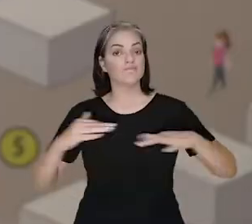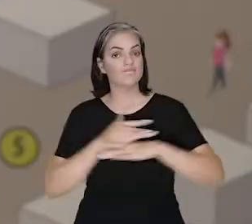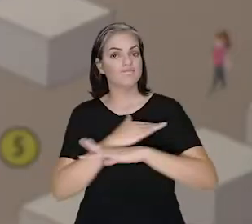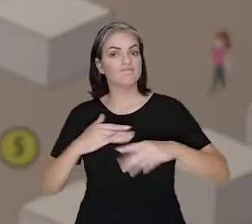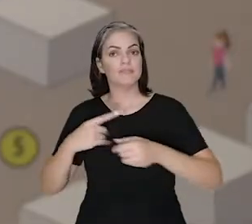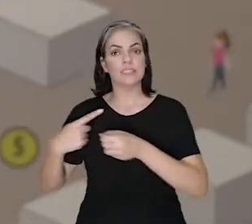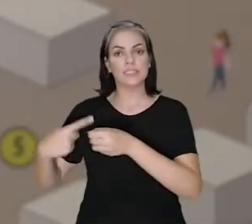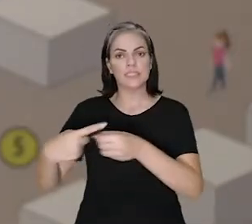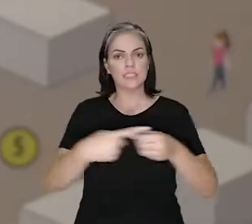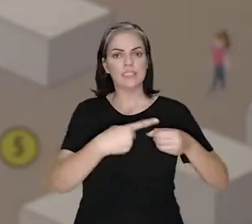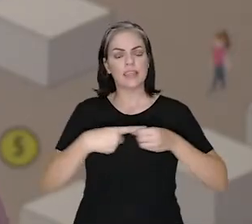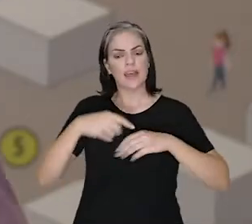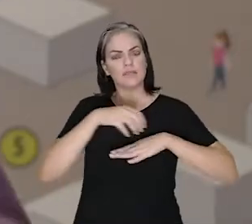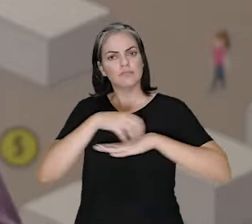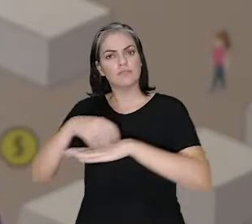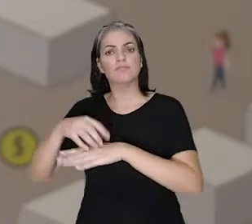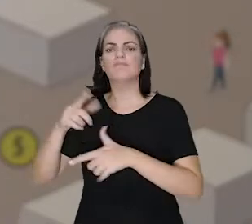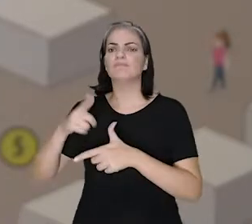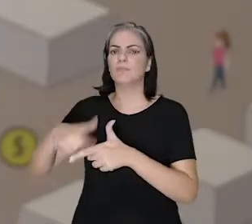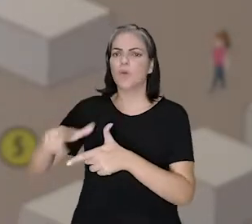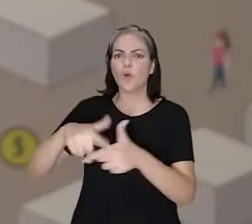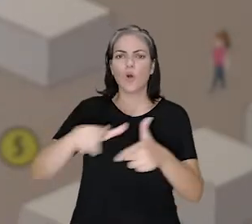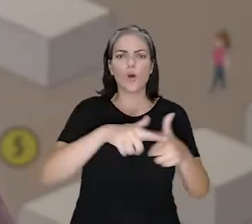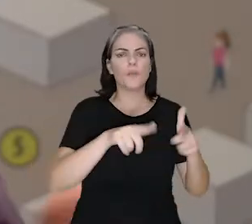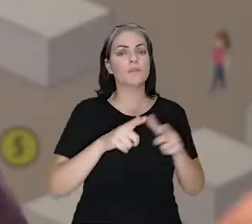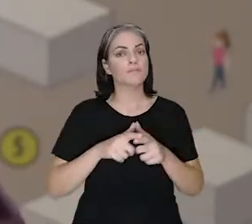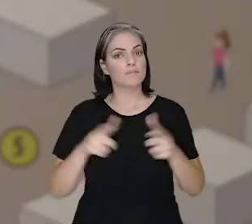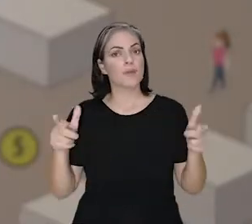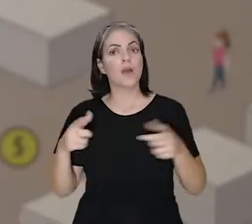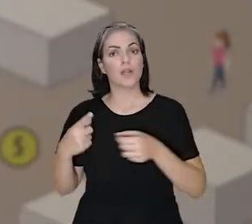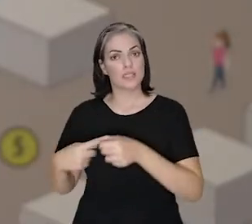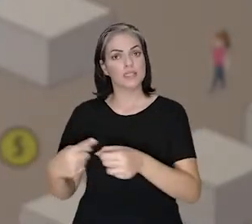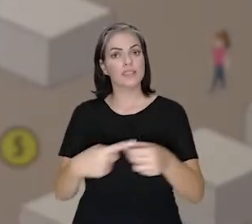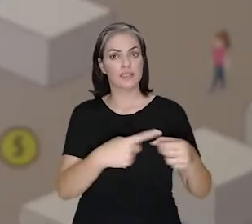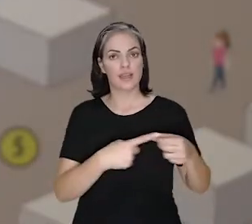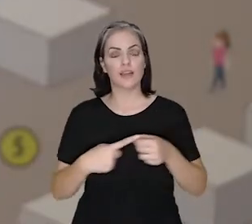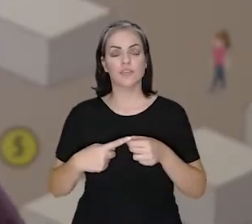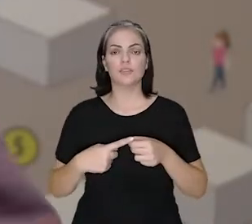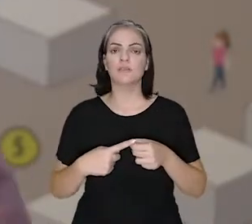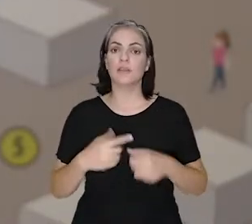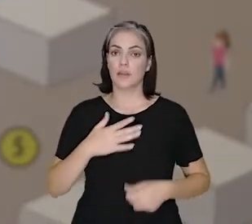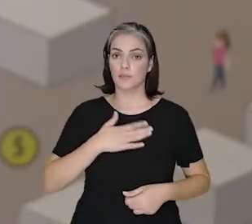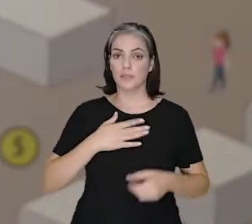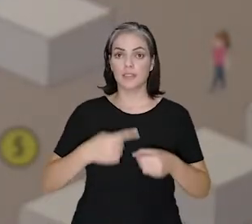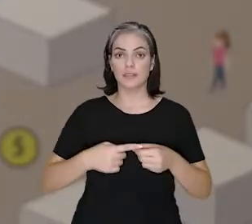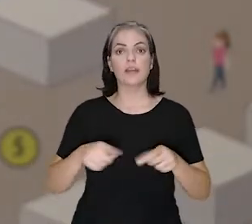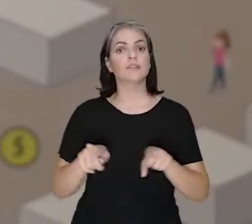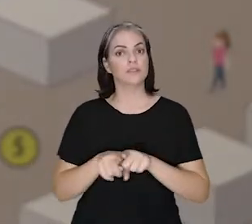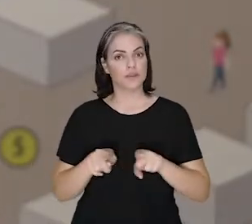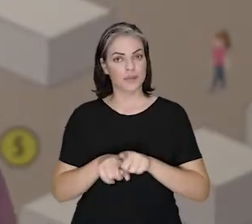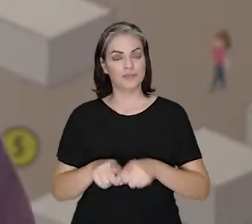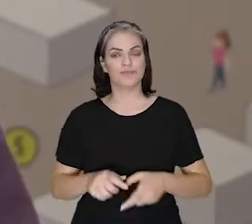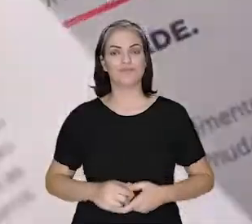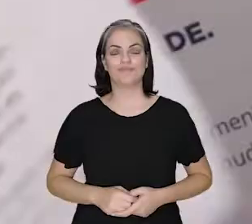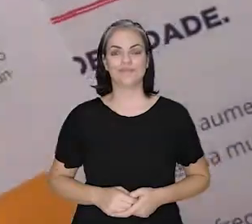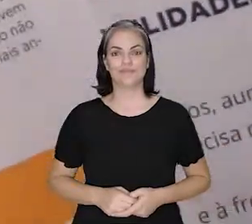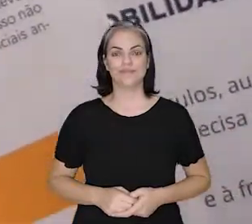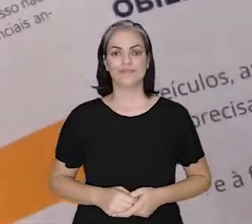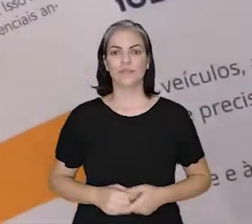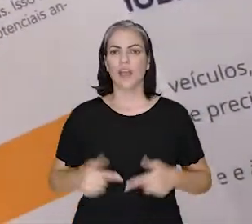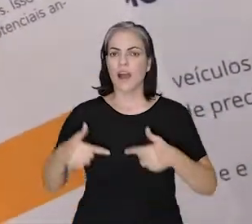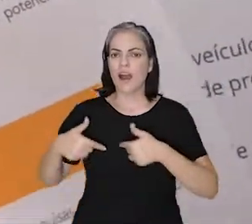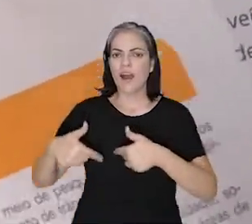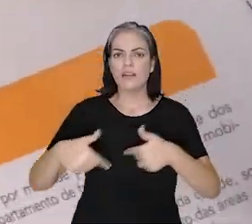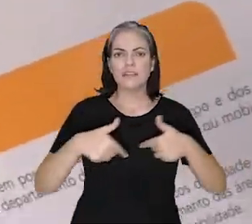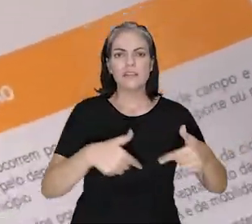A mobilidade urbana é um dos problemas crescentes na grande maioria das cidades. Isso não é diferente na cidade onde eu estou. A gente tem